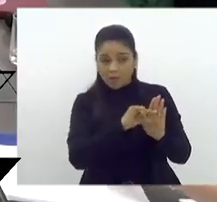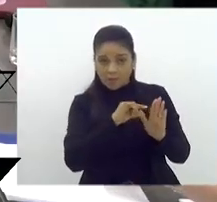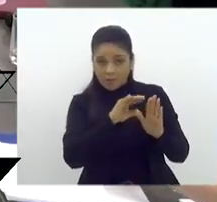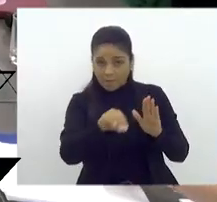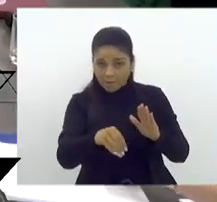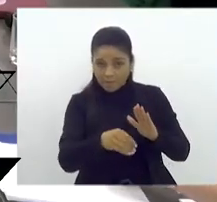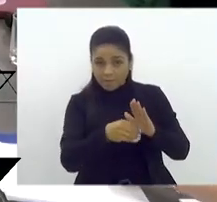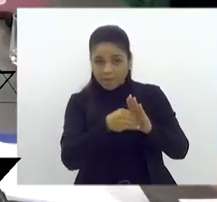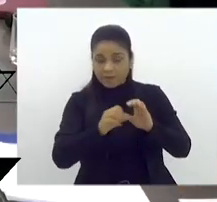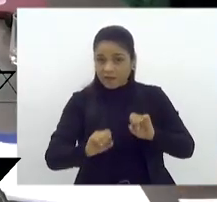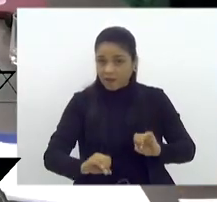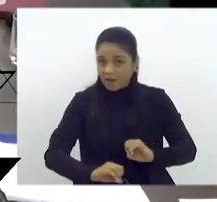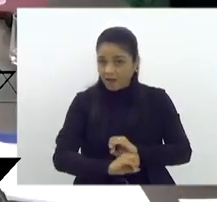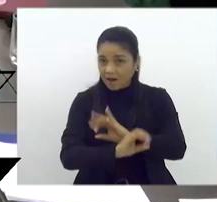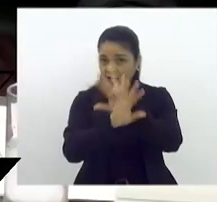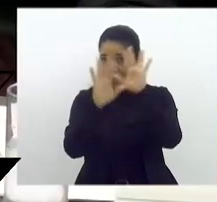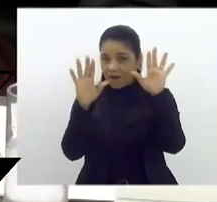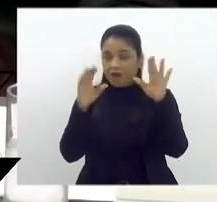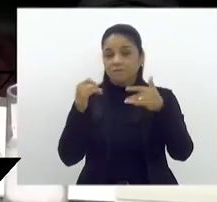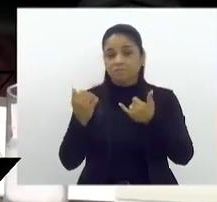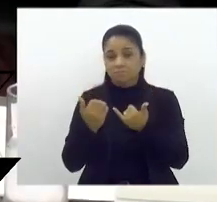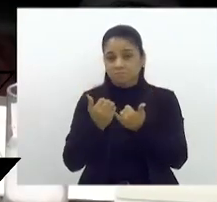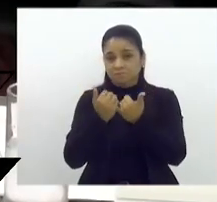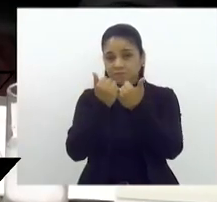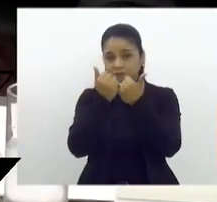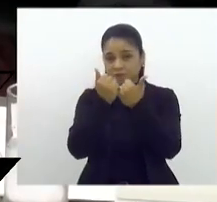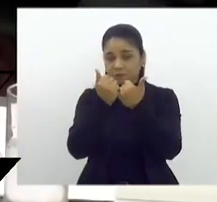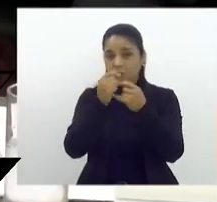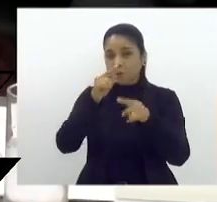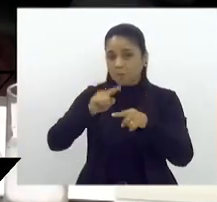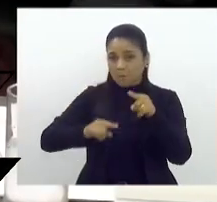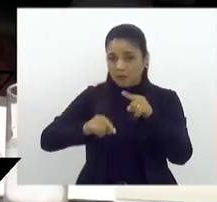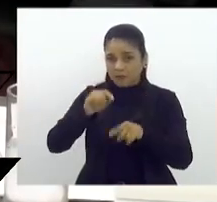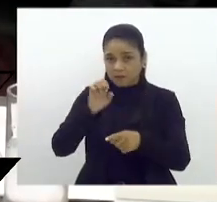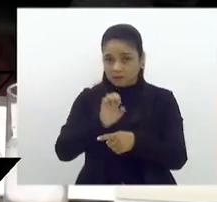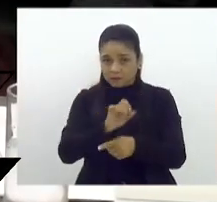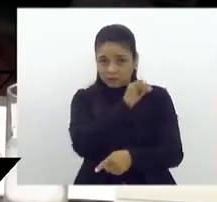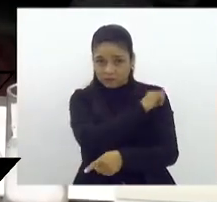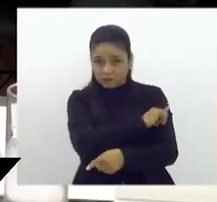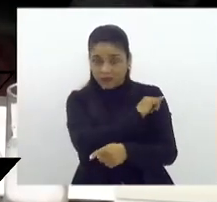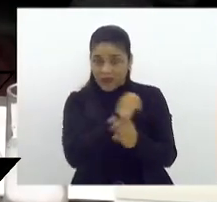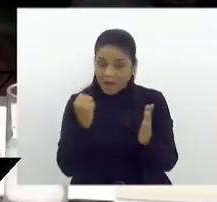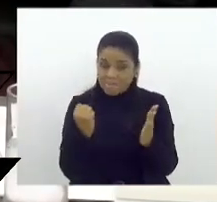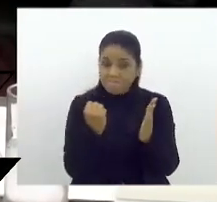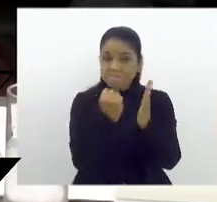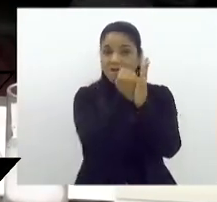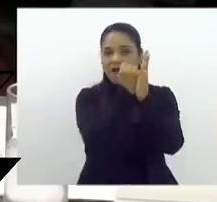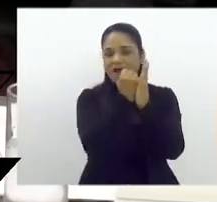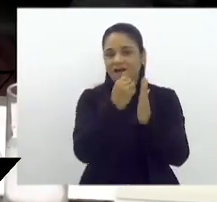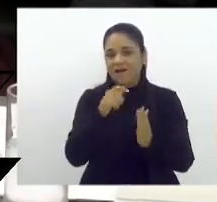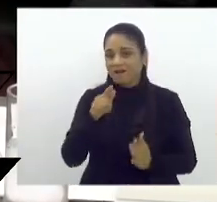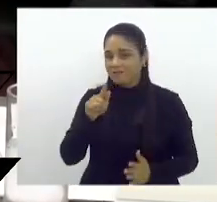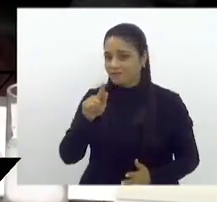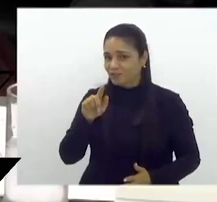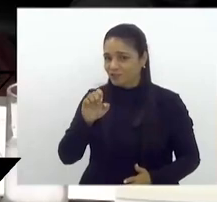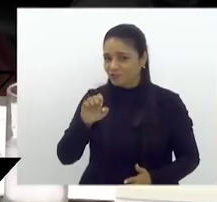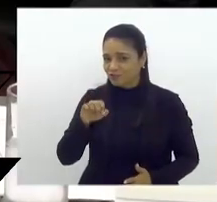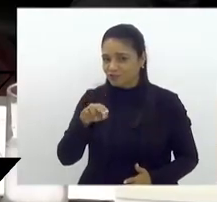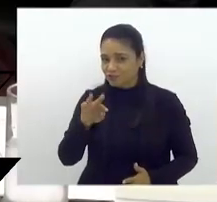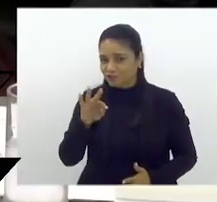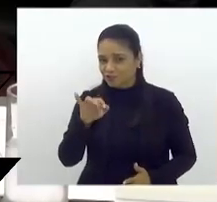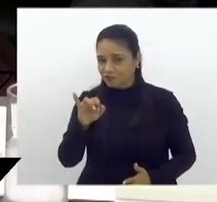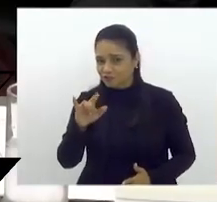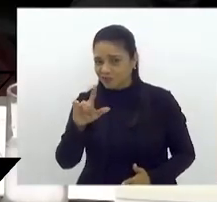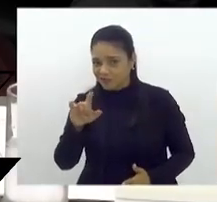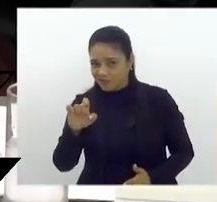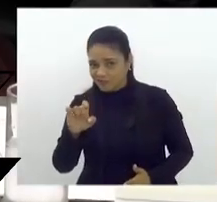assim clara, né? Declara patrimônio imaterial no Estado do Rio de Janeiro, a marca gentileza. A marca. Primeiro,